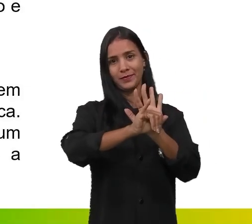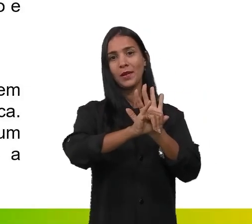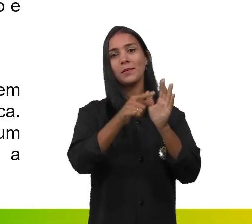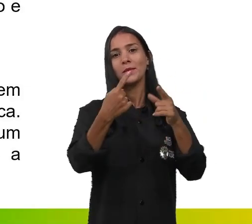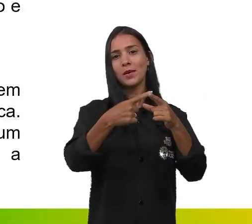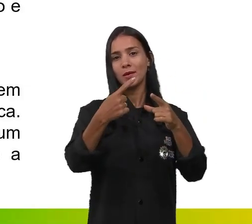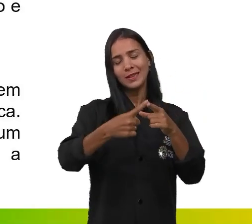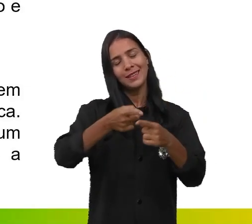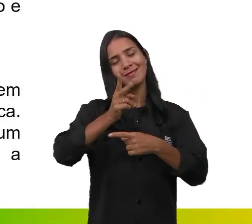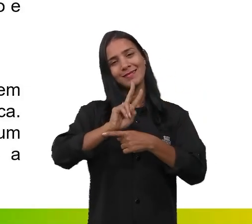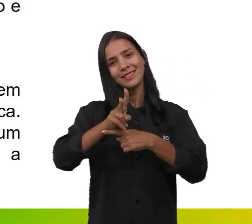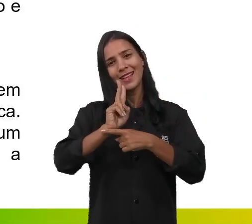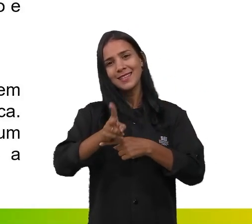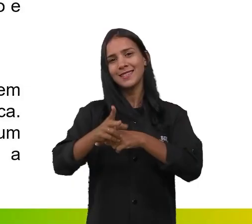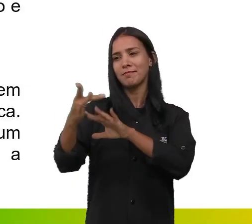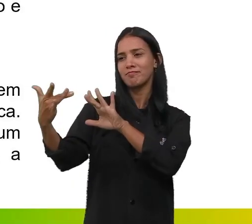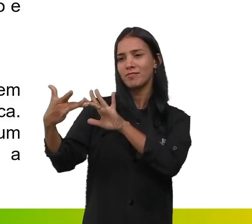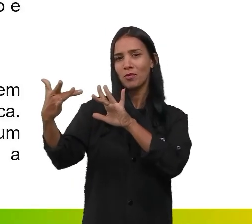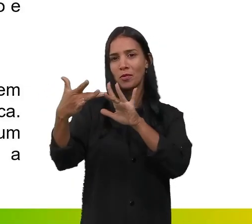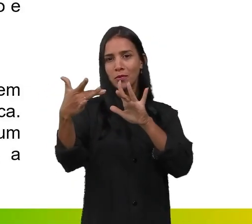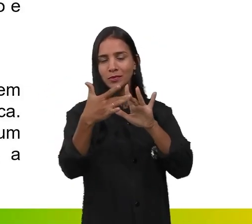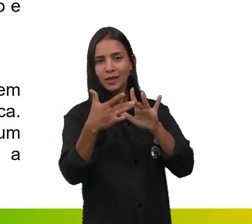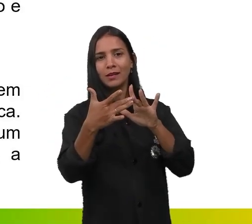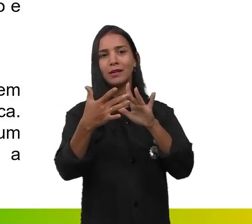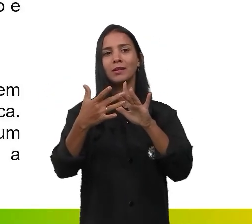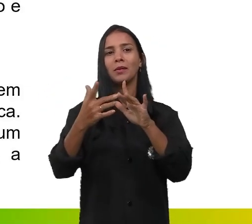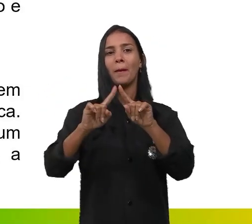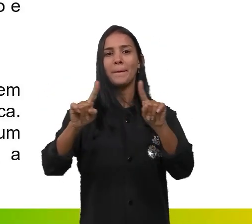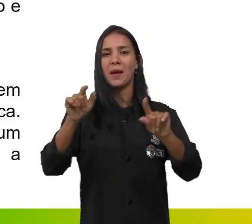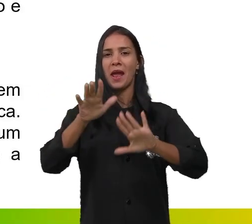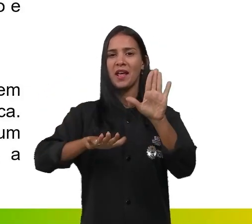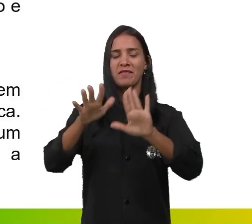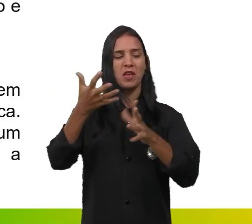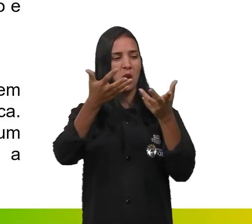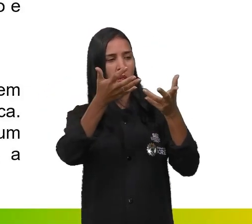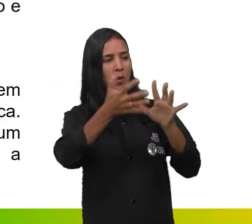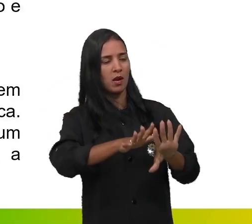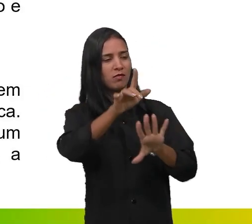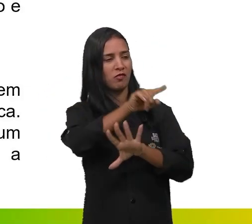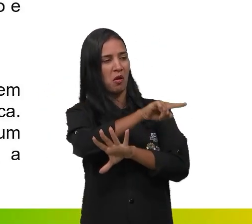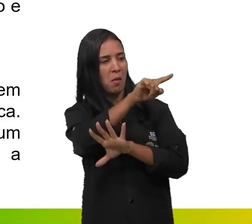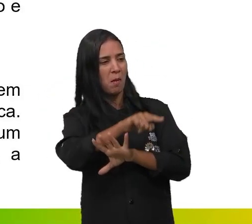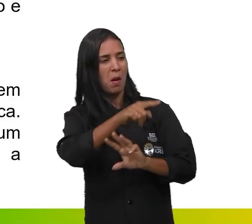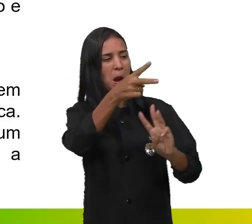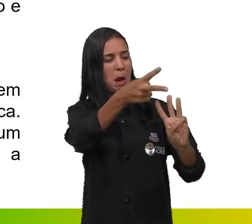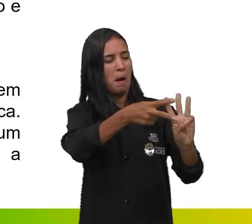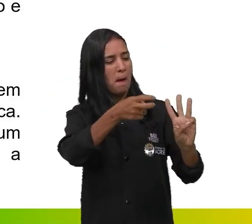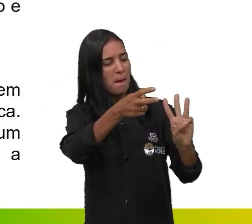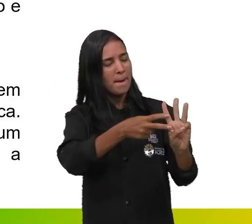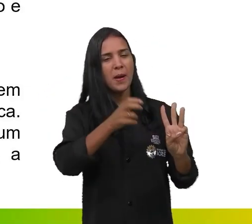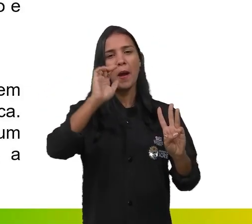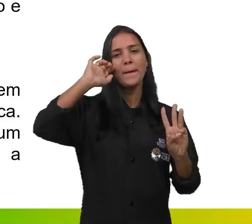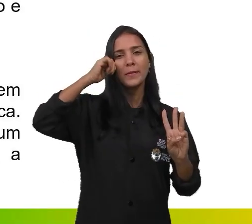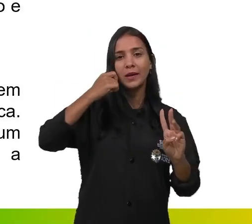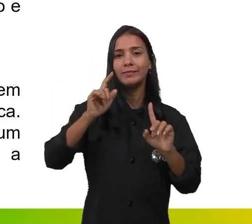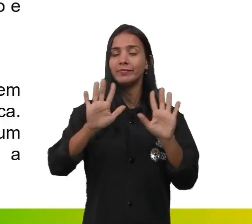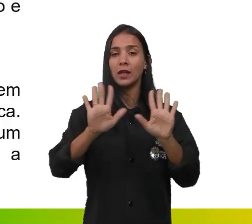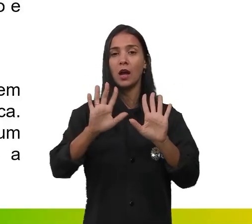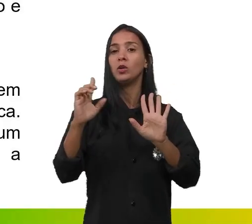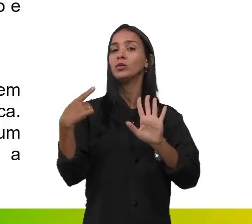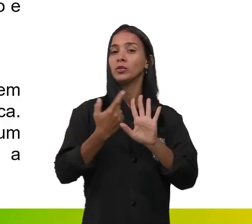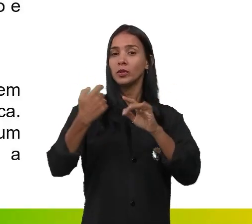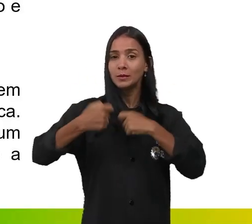construída sobre a negação do outro, e repensar os conceitos de nação e